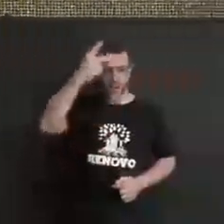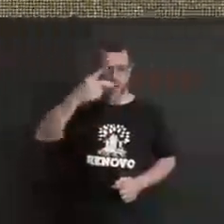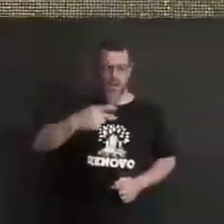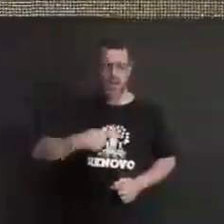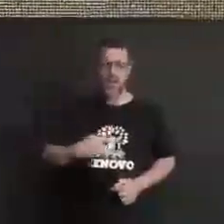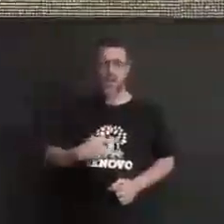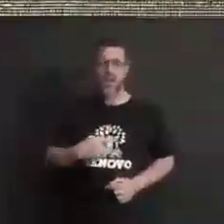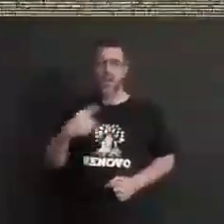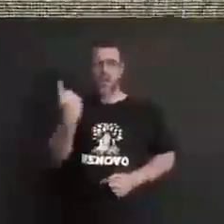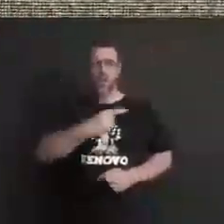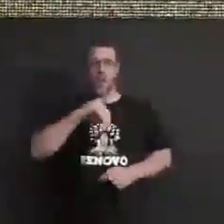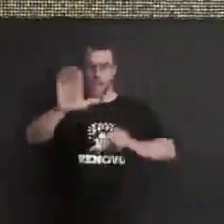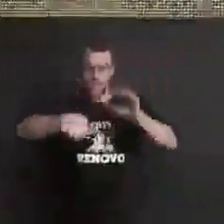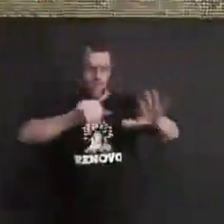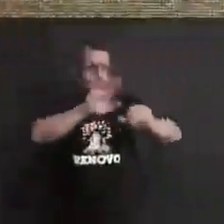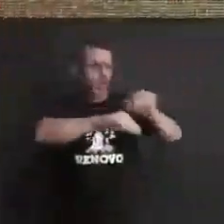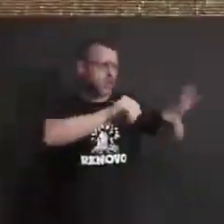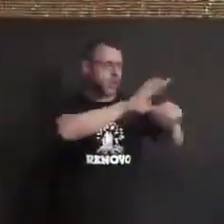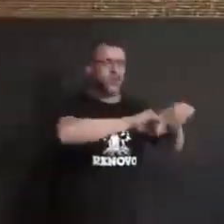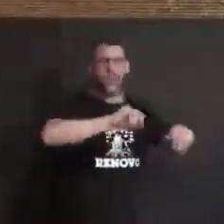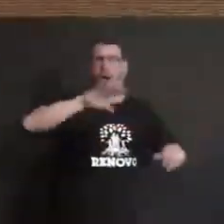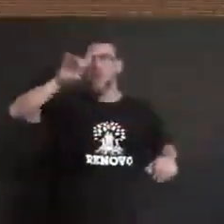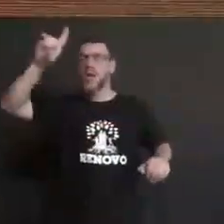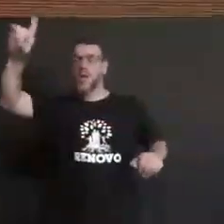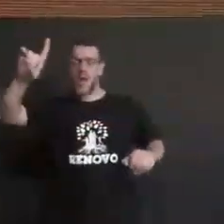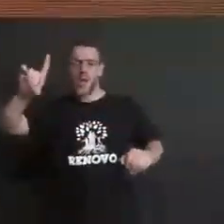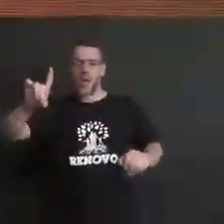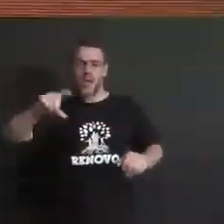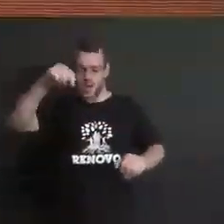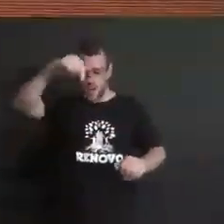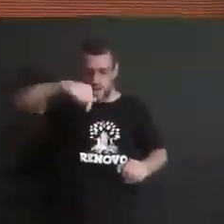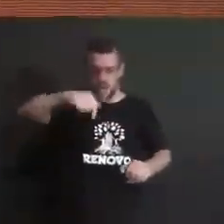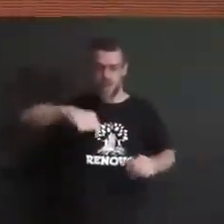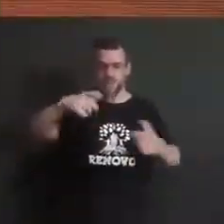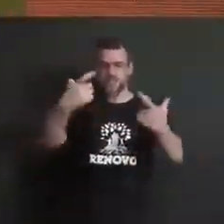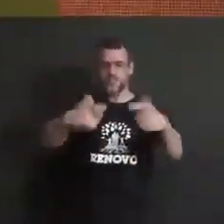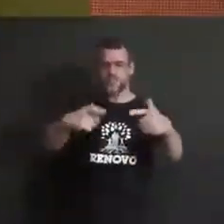nós fomos chamados por Deus. Para estar nesse lugar.